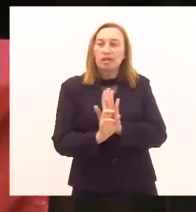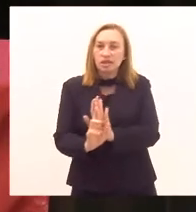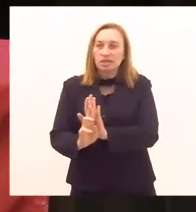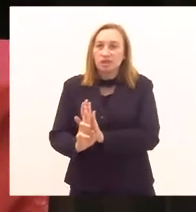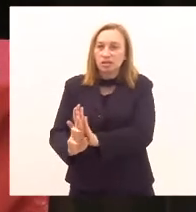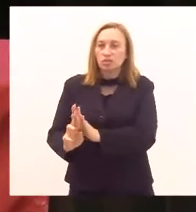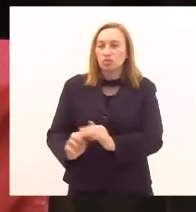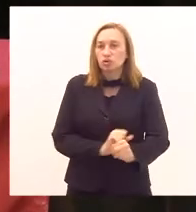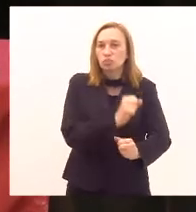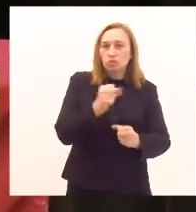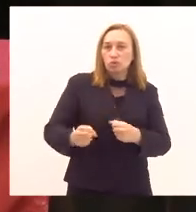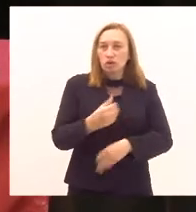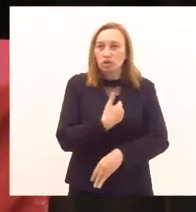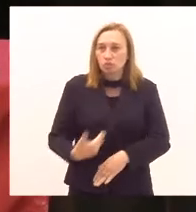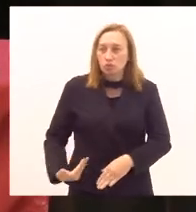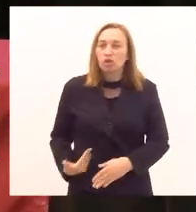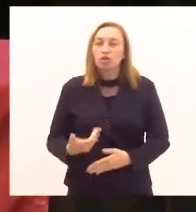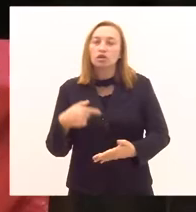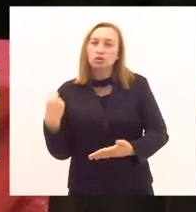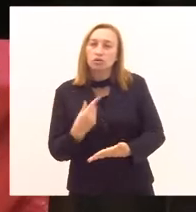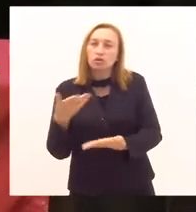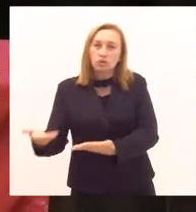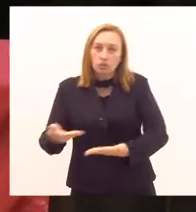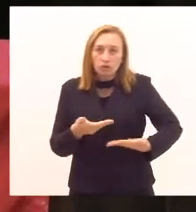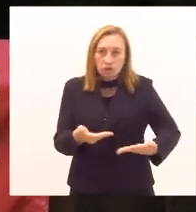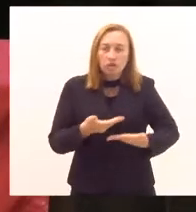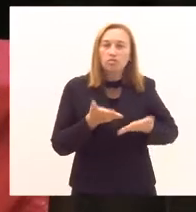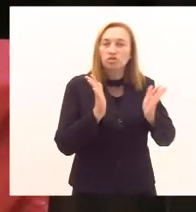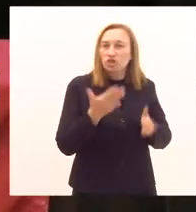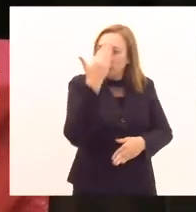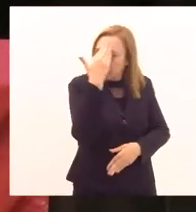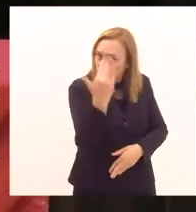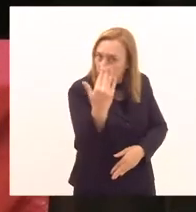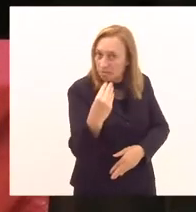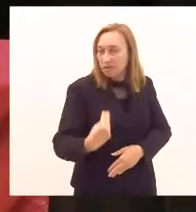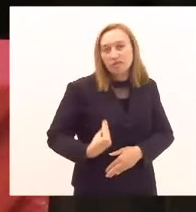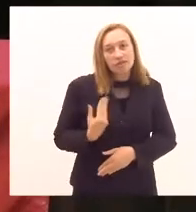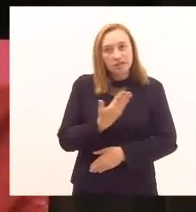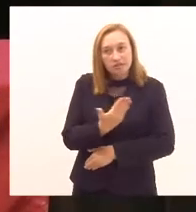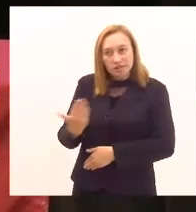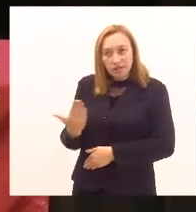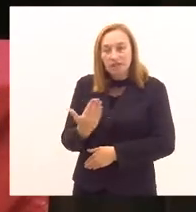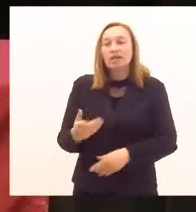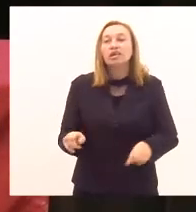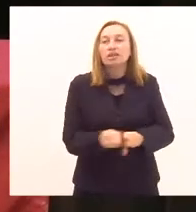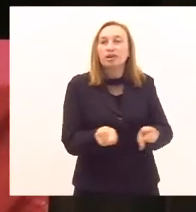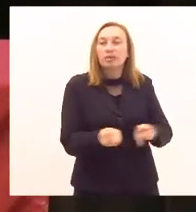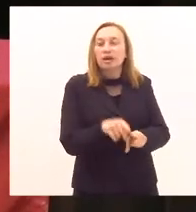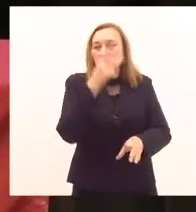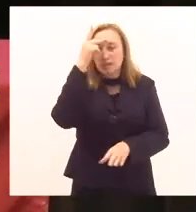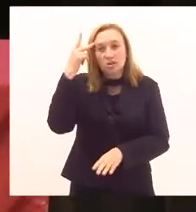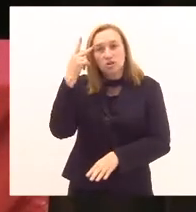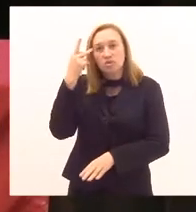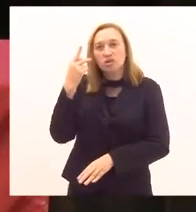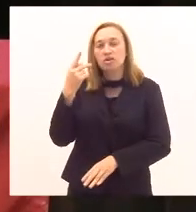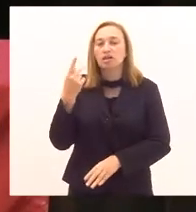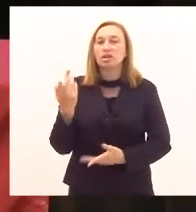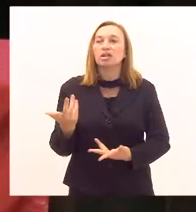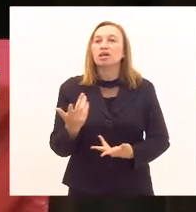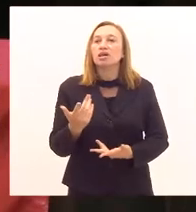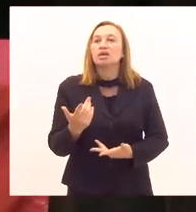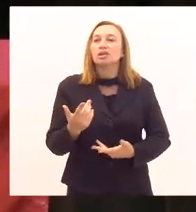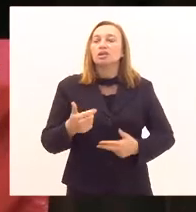poderes públicos, que nós convidamos, e desde já agradecemos a presença, e pessoas da sociedade civil, né,